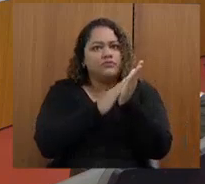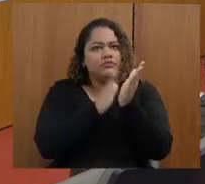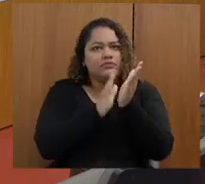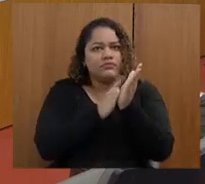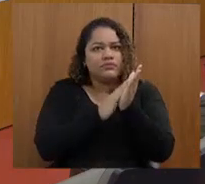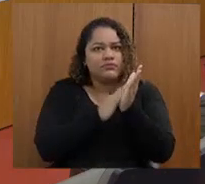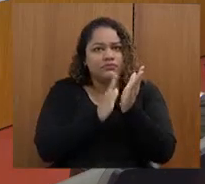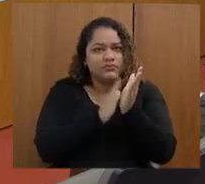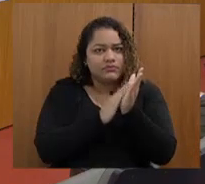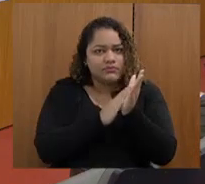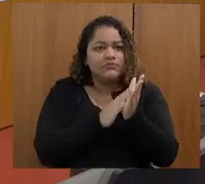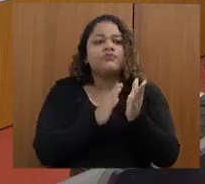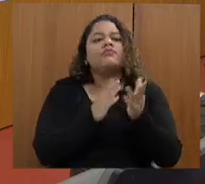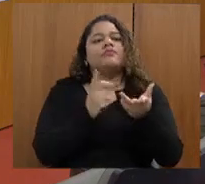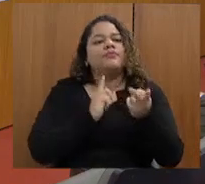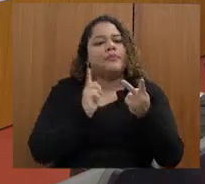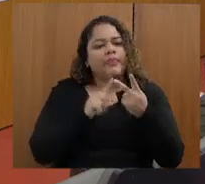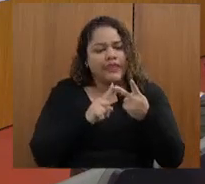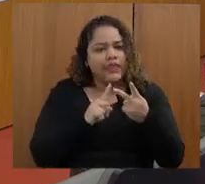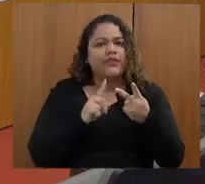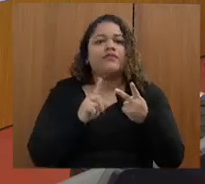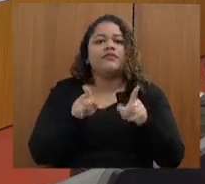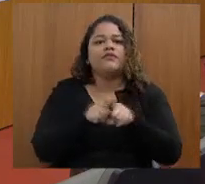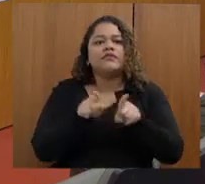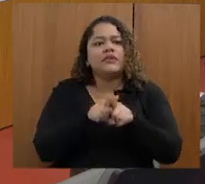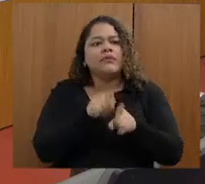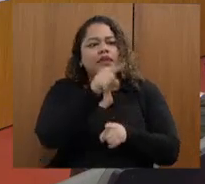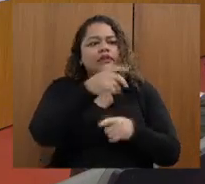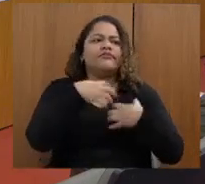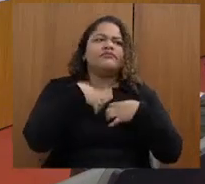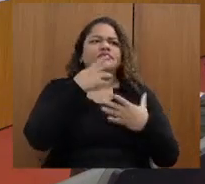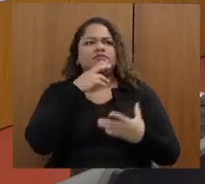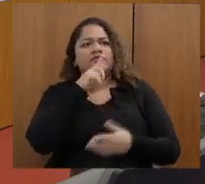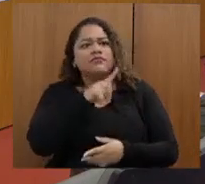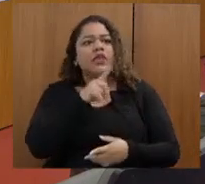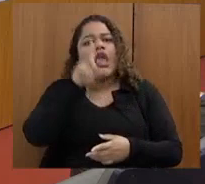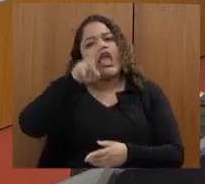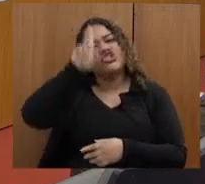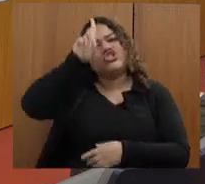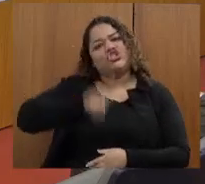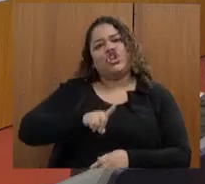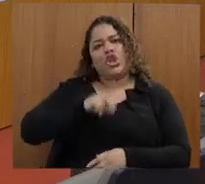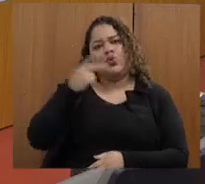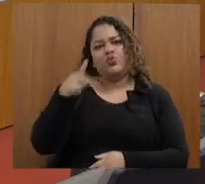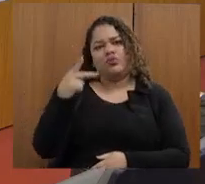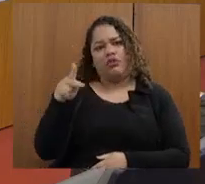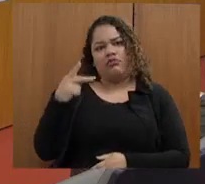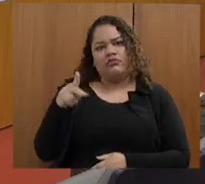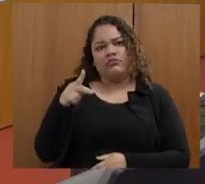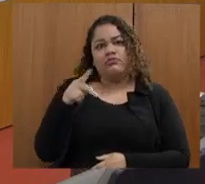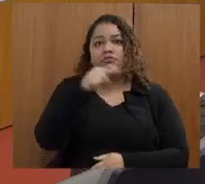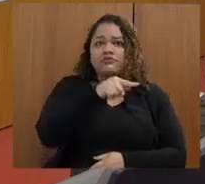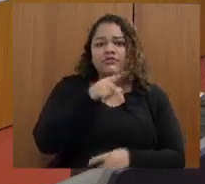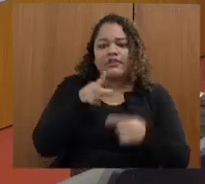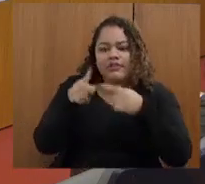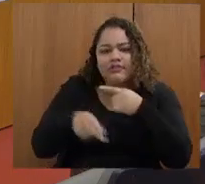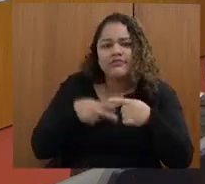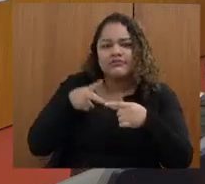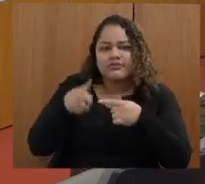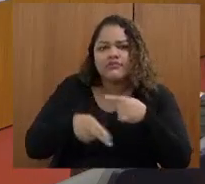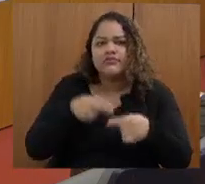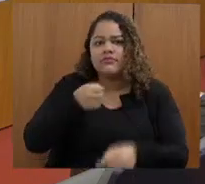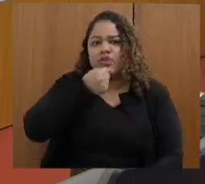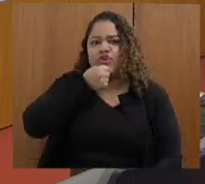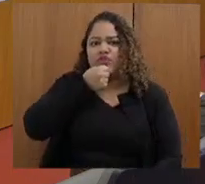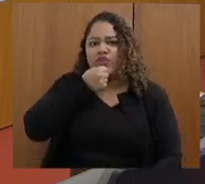creio direito das pessoas as pessoas reagirem a sua fala é um direito das pessoas mas daí a você que tem